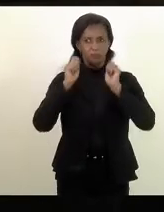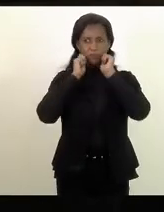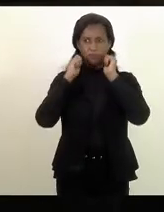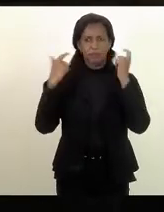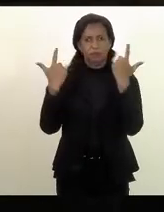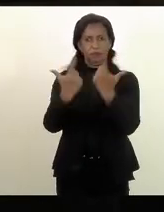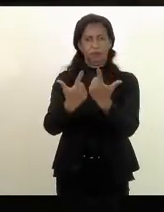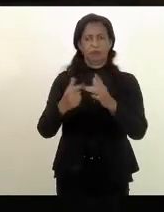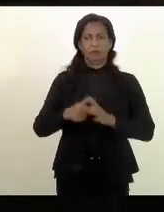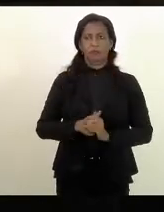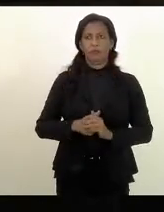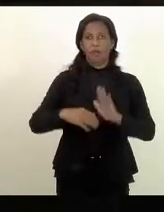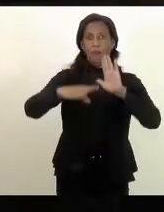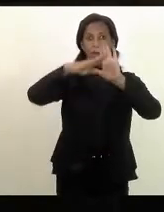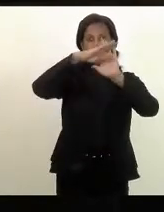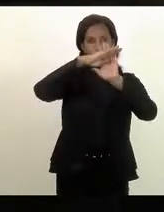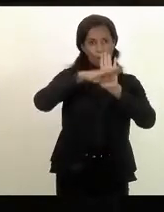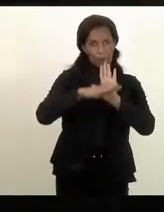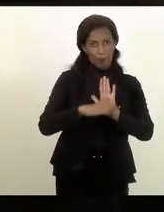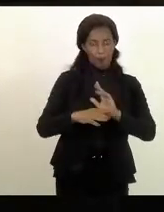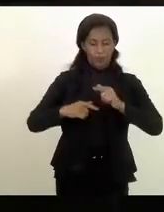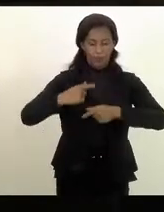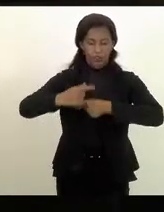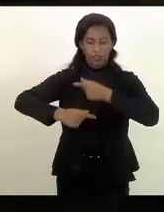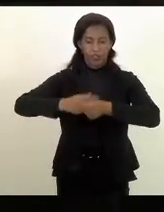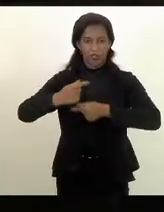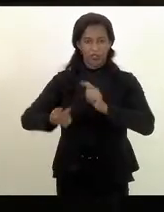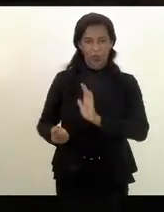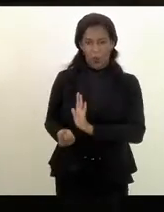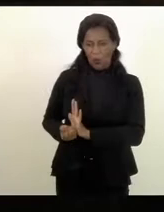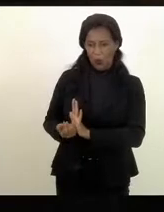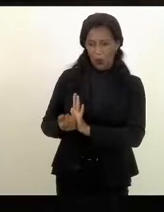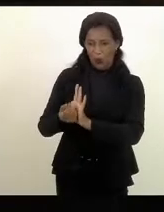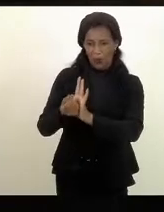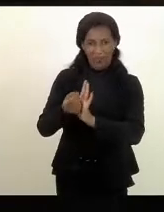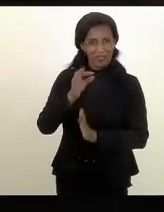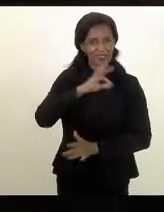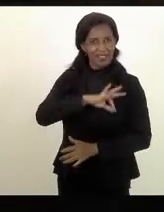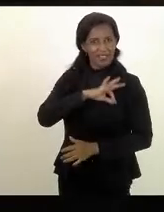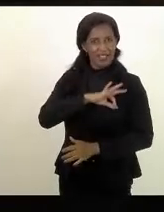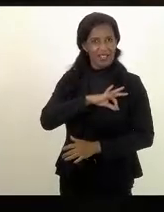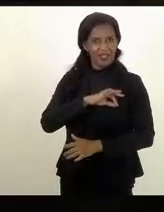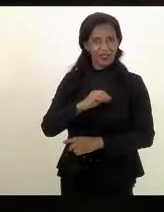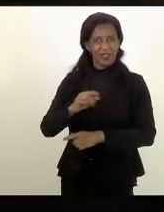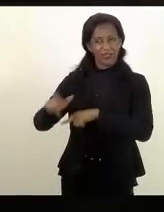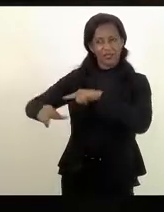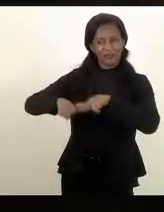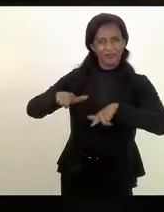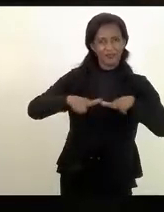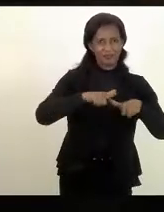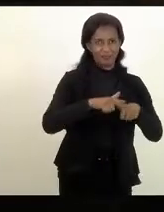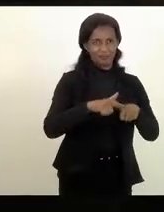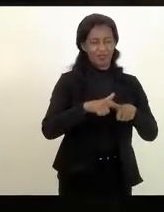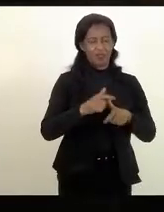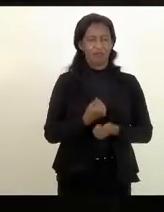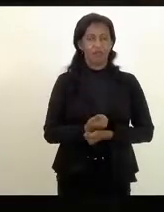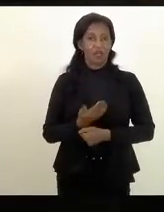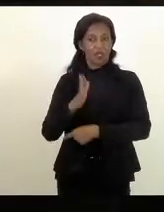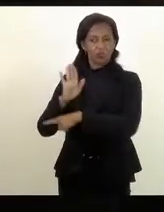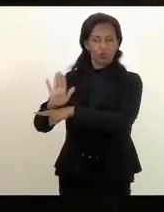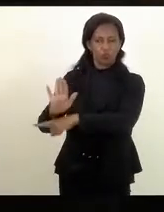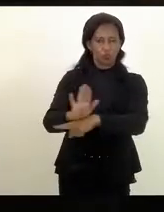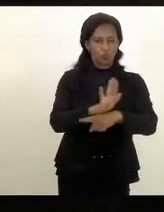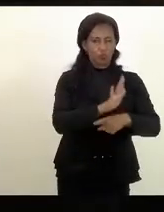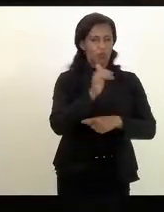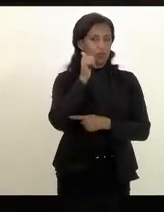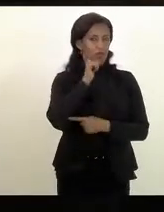programa de geração de renda e emprego acolhendo estas mulheres eu tendo a dizer que